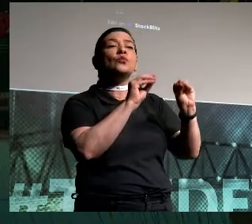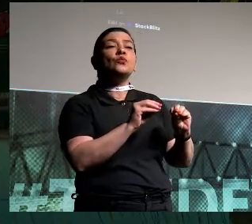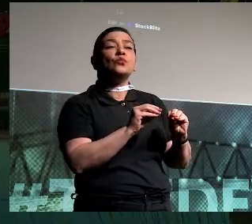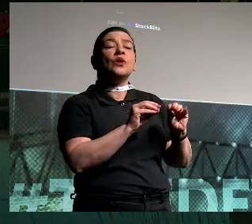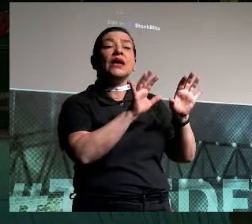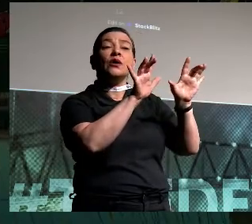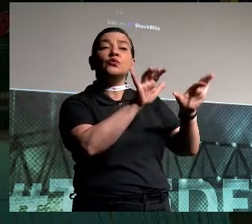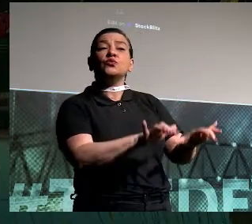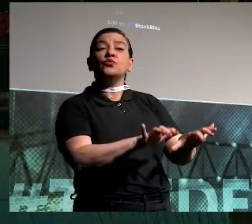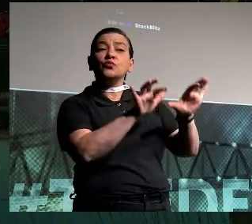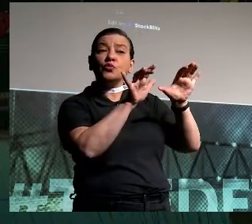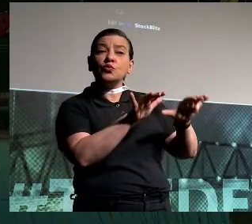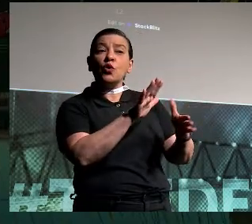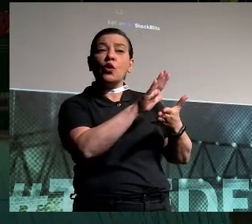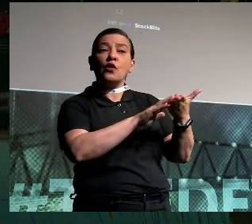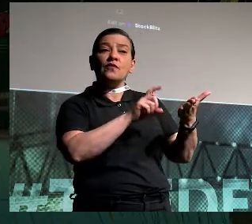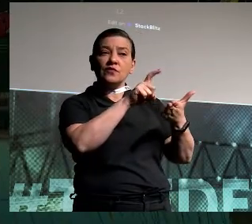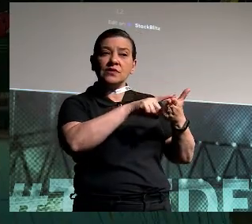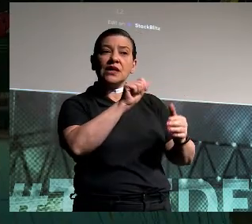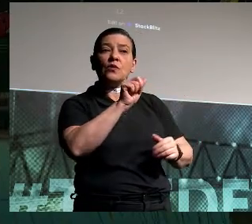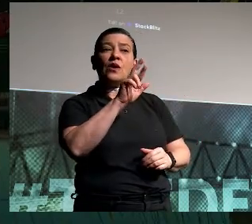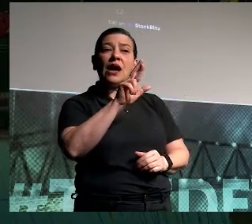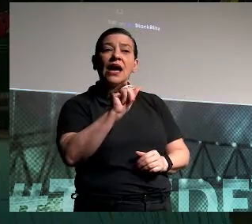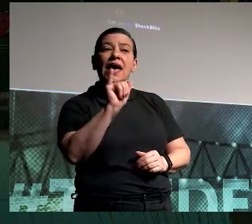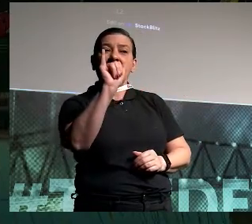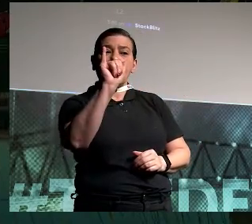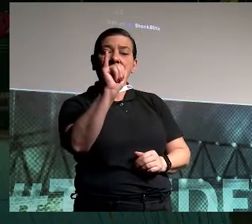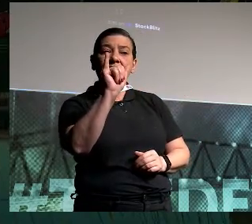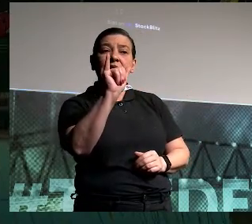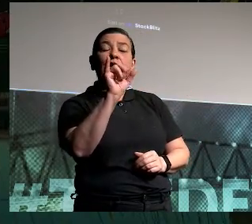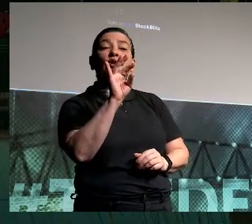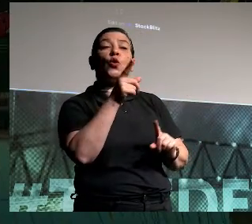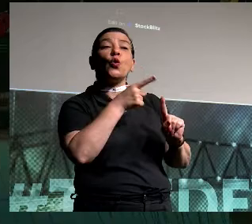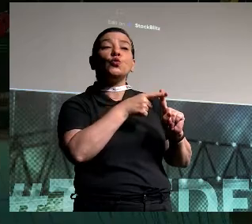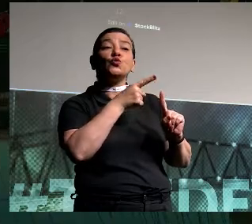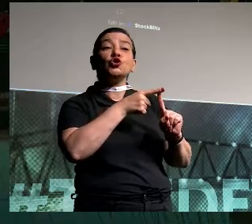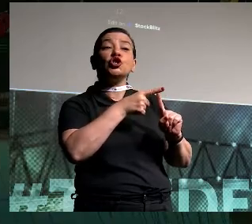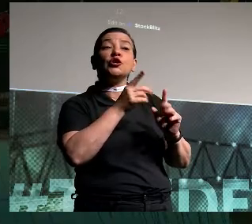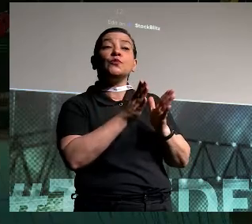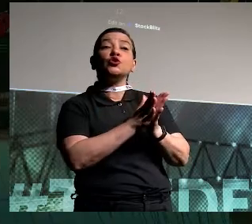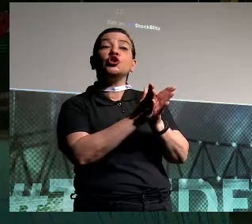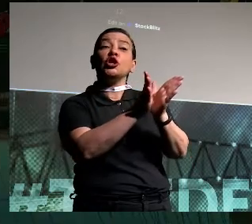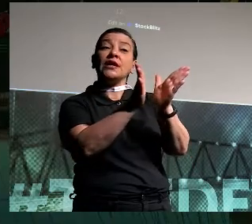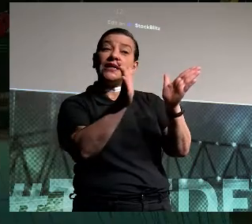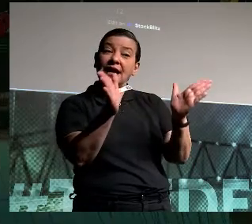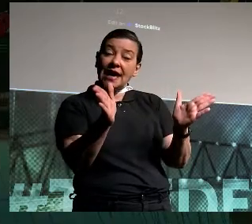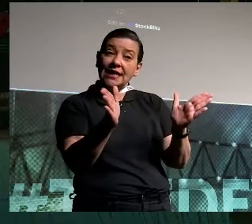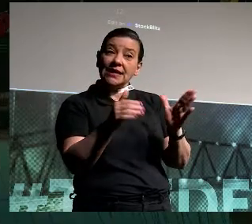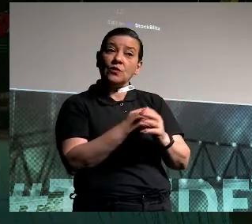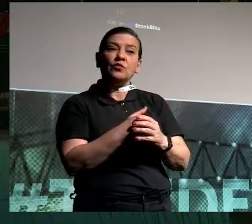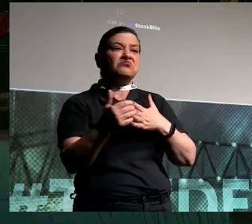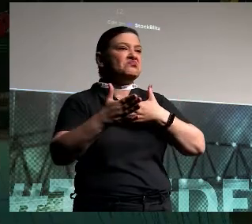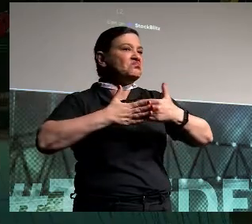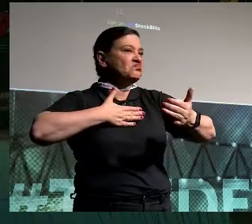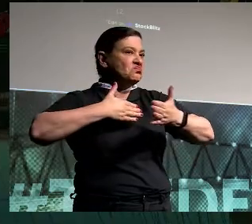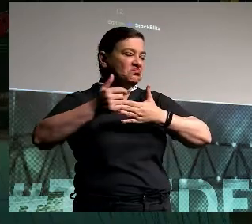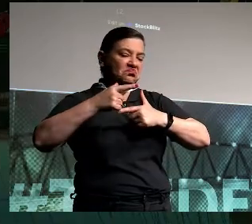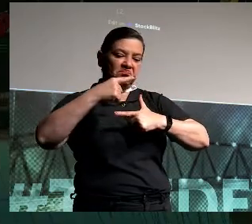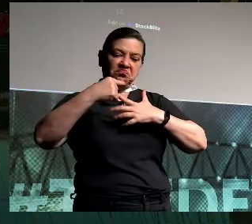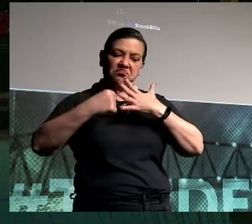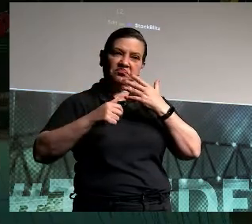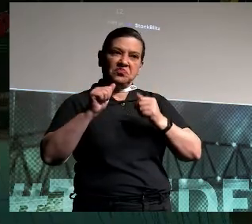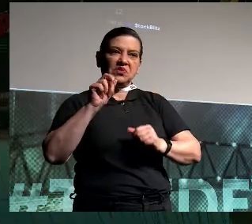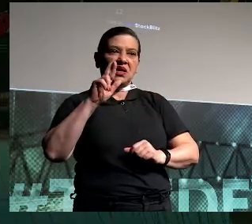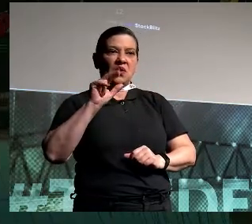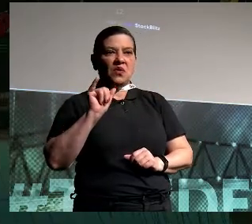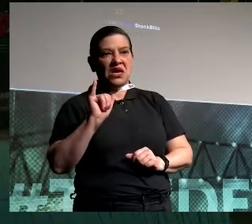estou declarando essa função createArray aqui com um tipo genérico array, que estende um array de qualquer coisa. Como eu estou